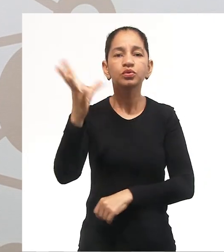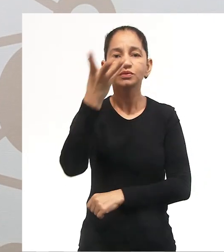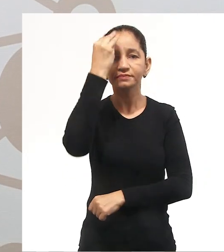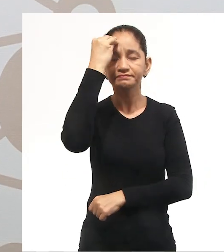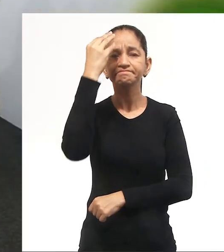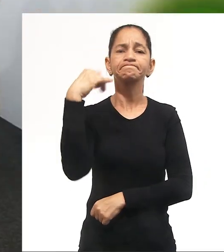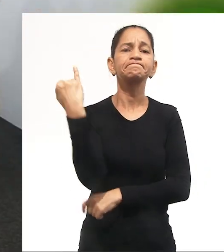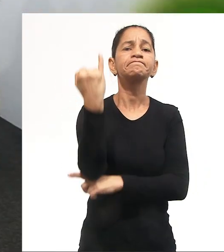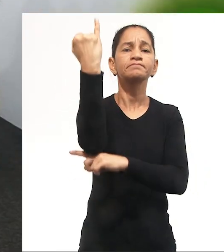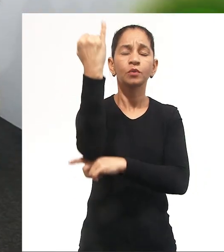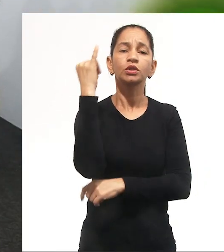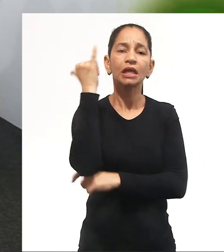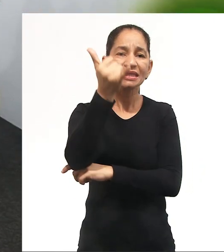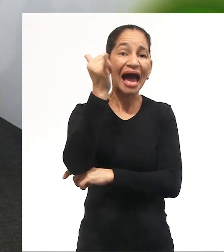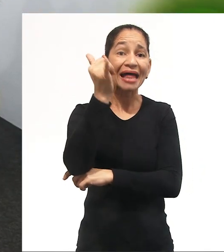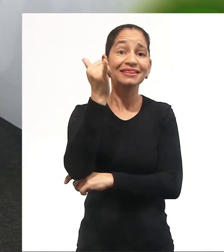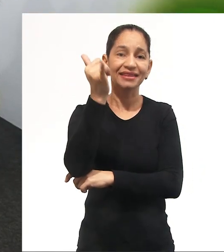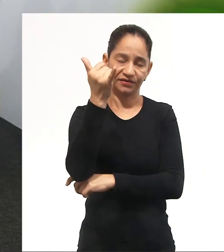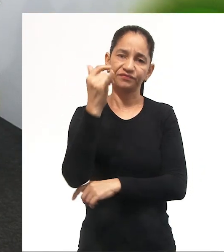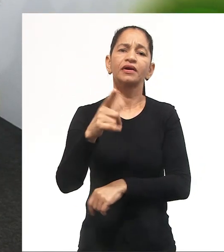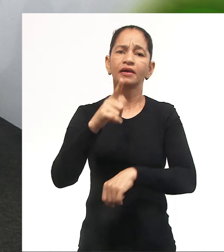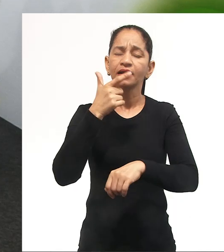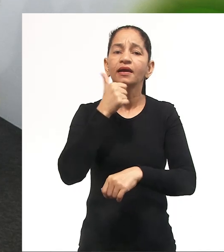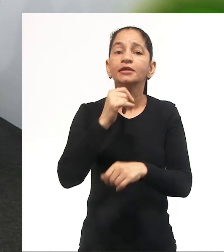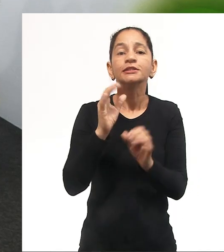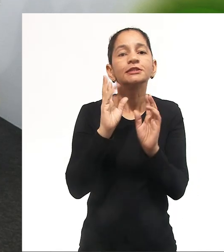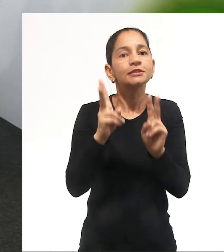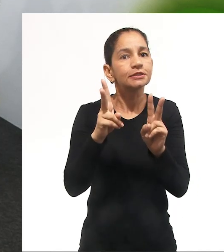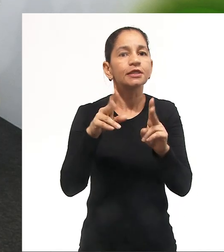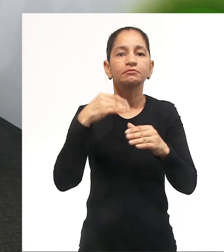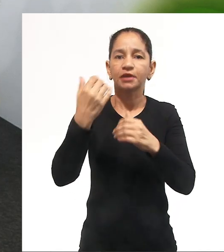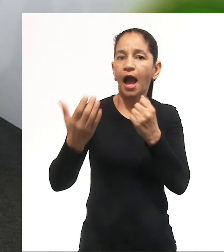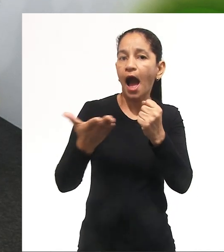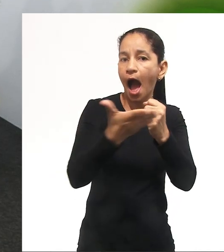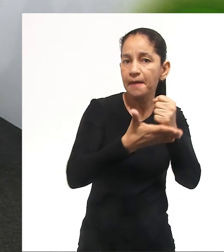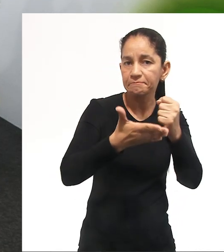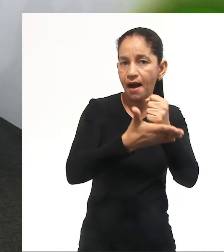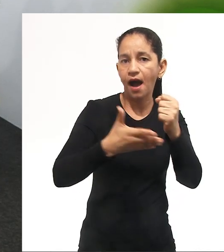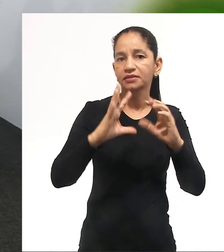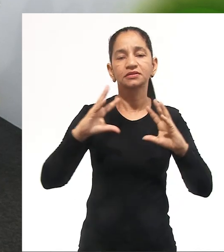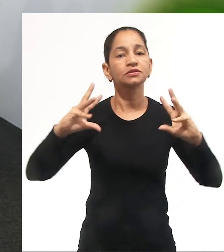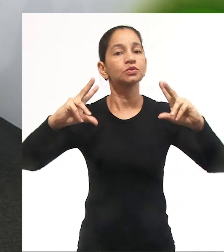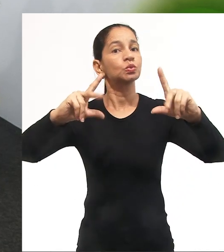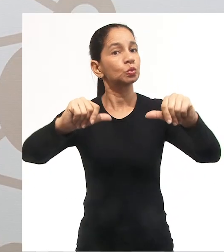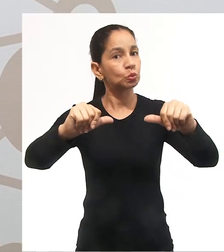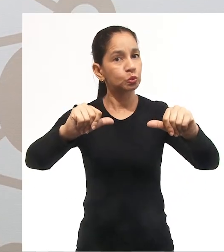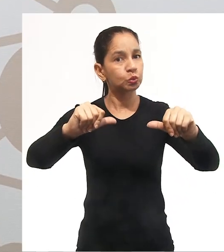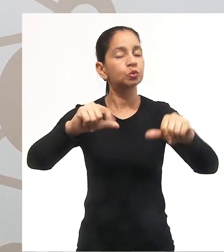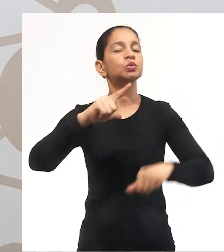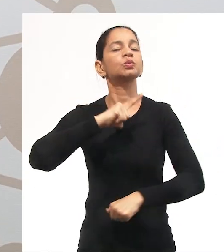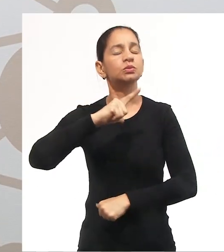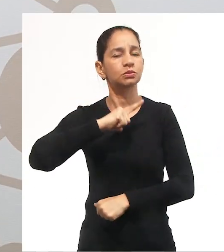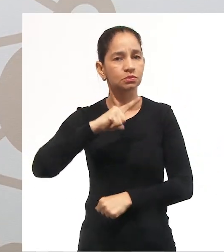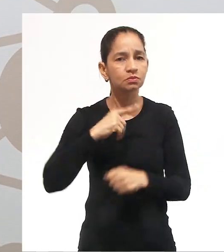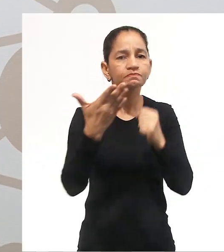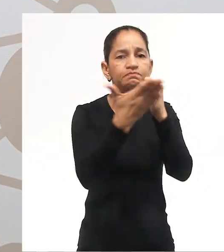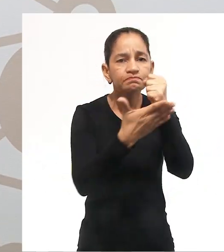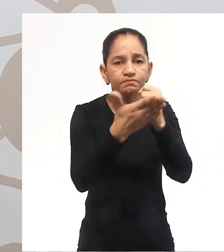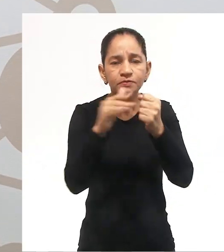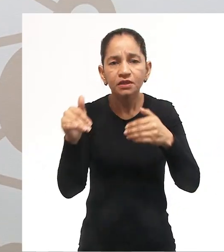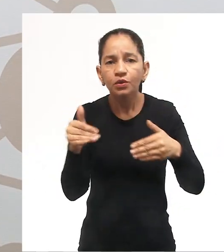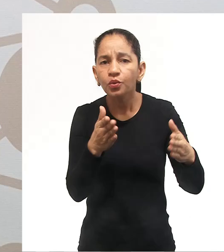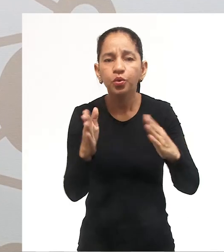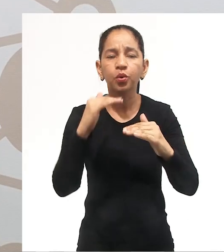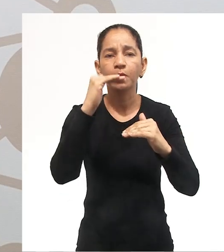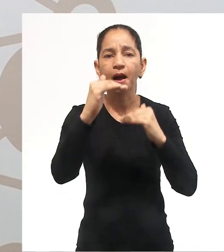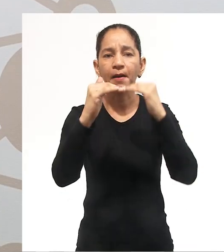um nome que a gente não pode esquecer, a mãe, né, em História Oral, a gente tinha que ter